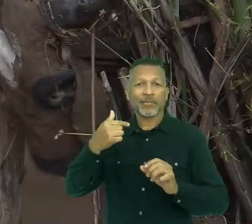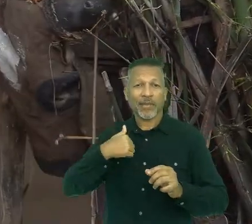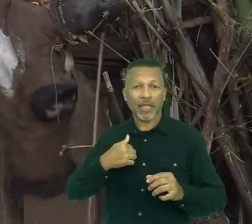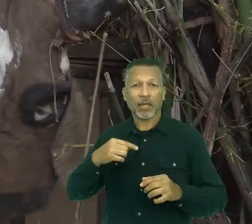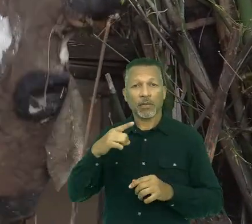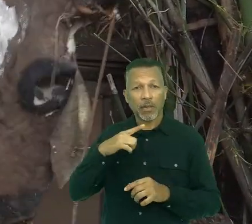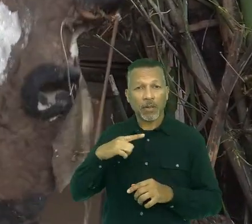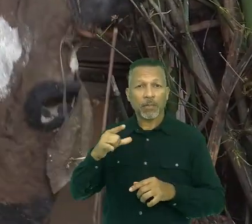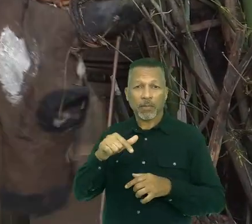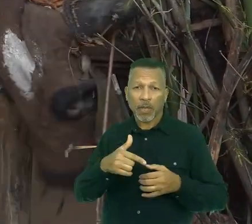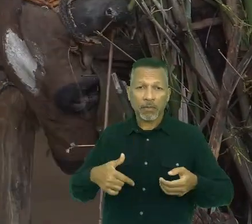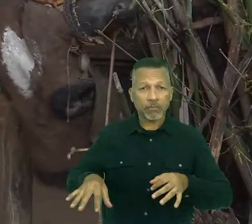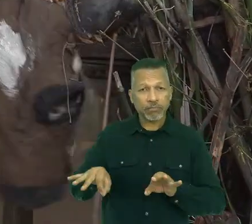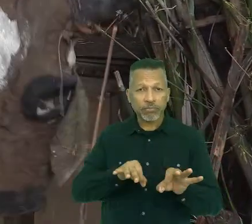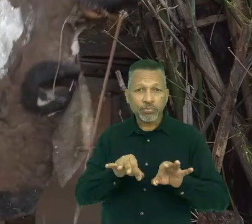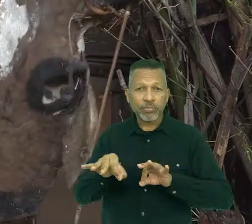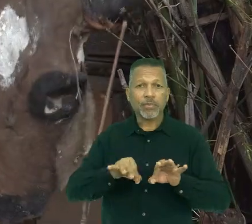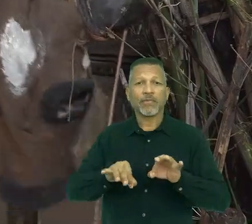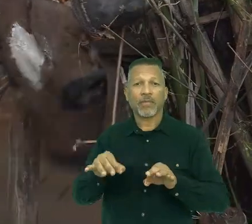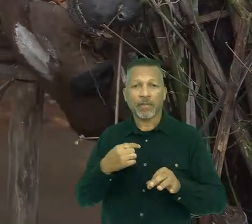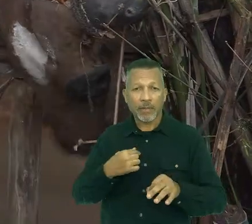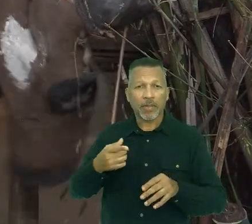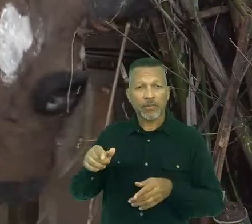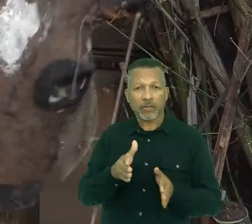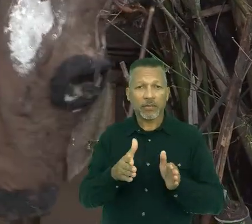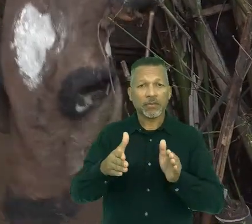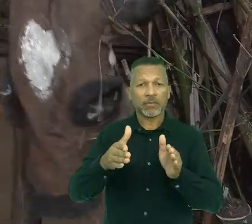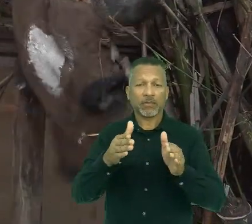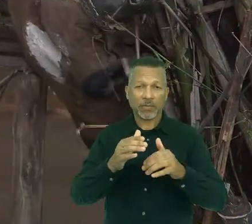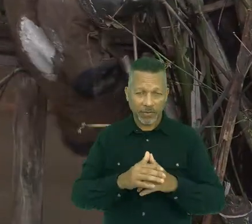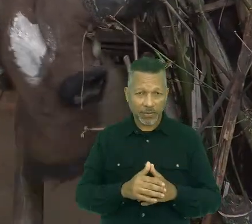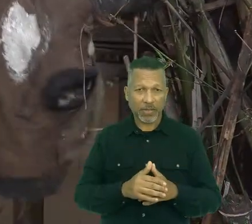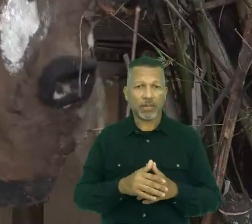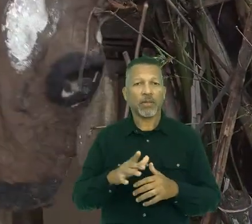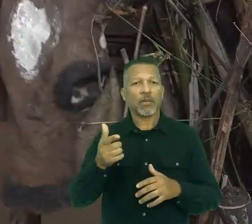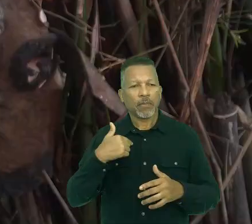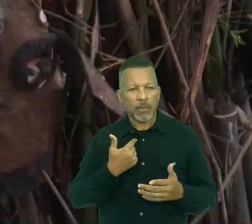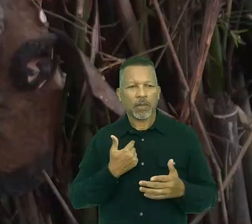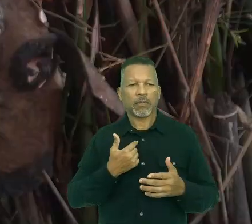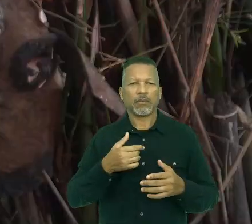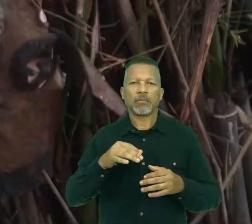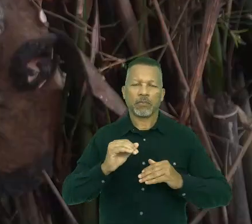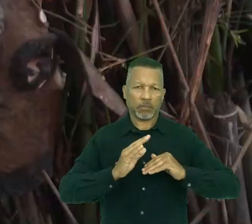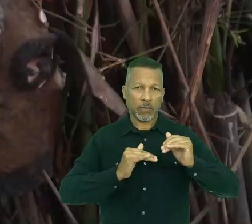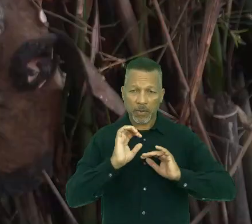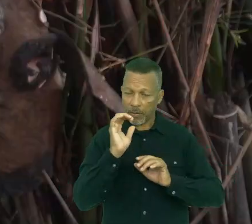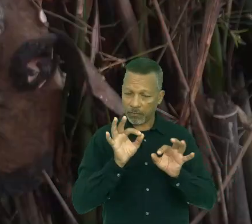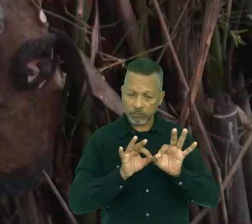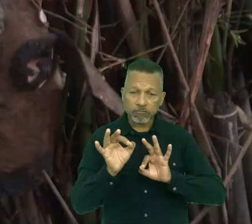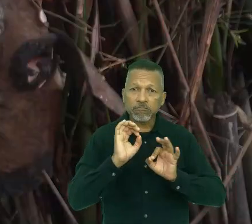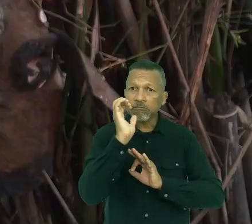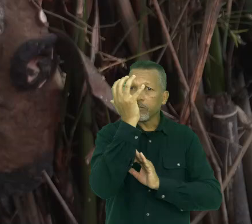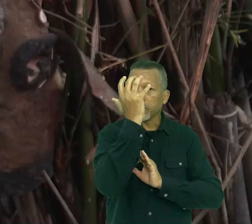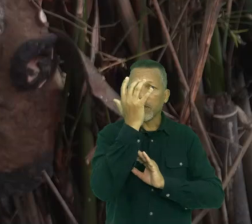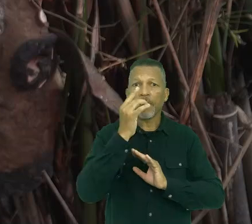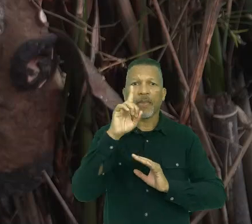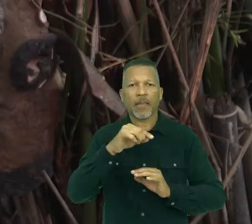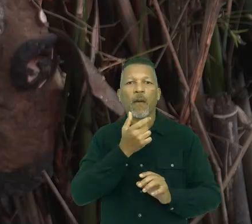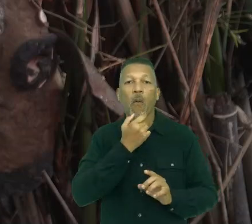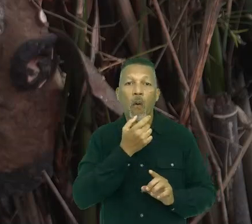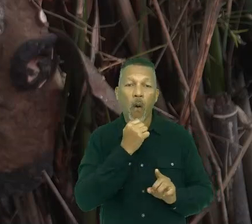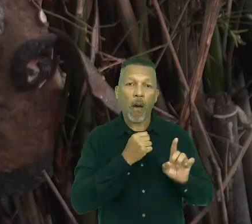boizinho, tem orelha cabanada, chifre, raba, paradinho. Preparar as máscaras para a turma, né?